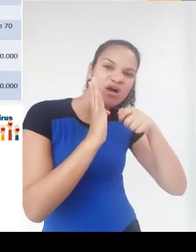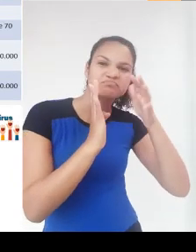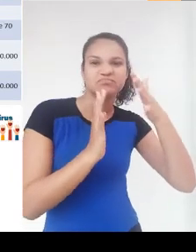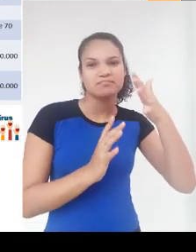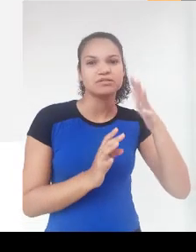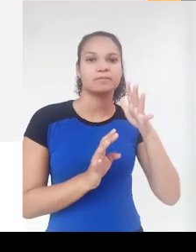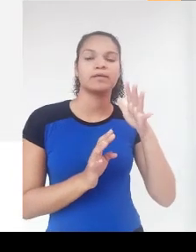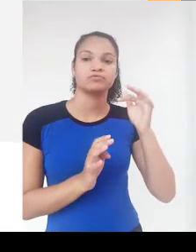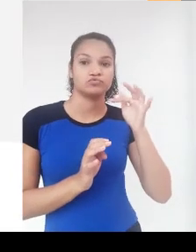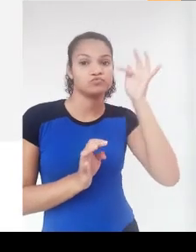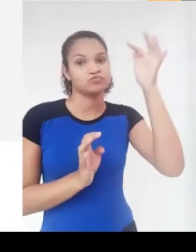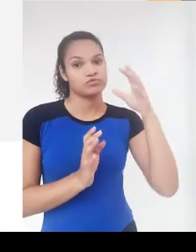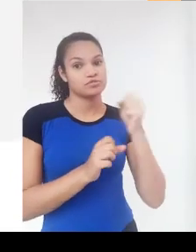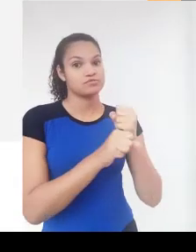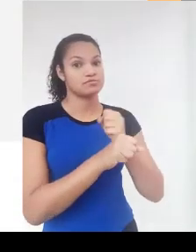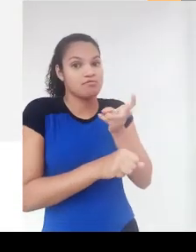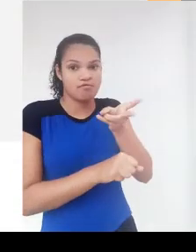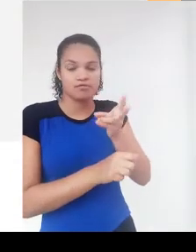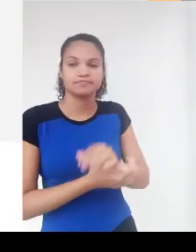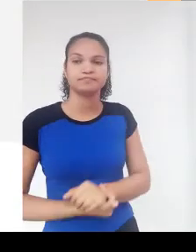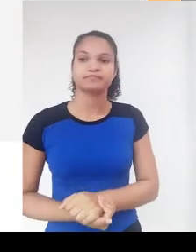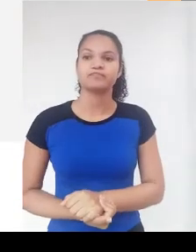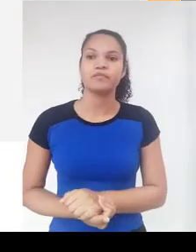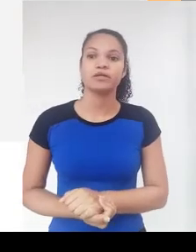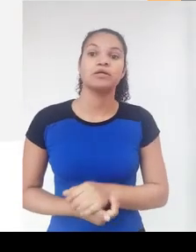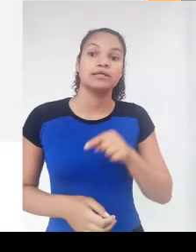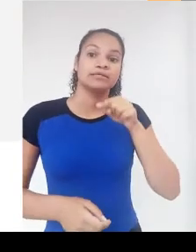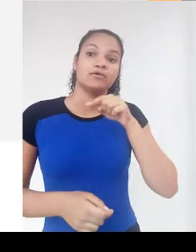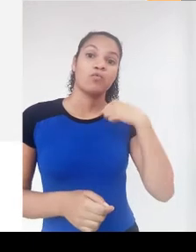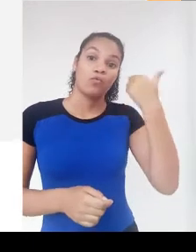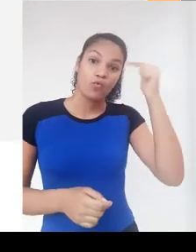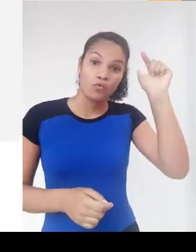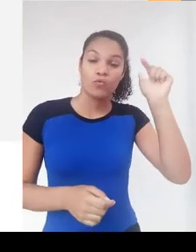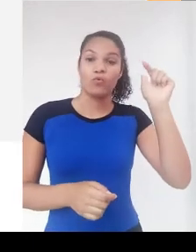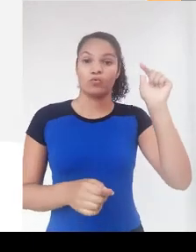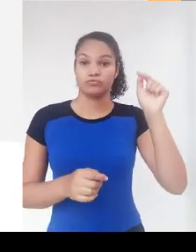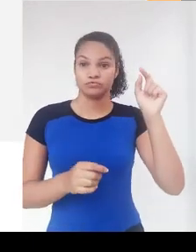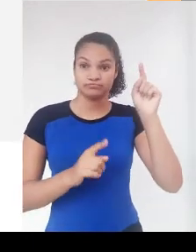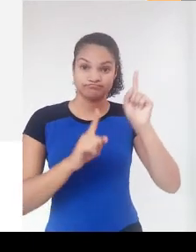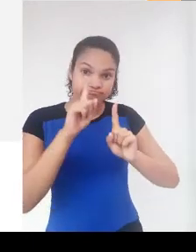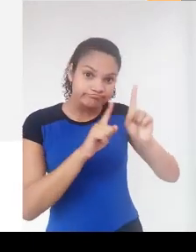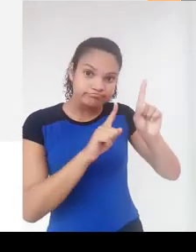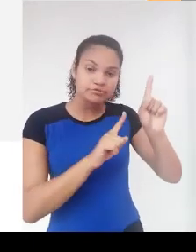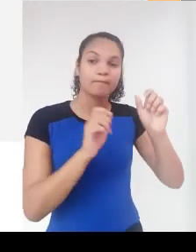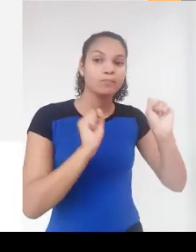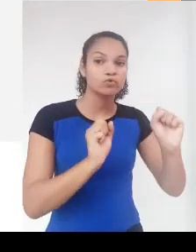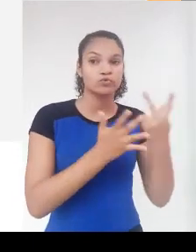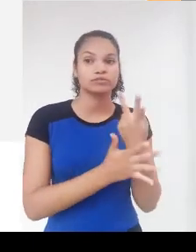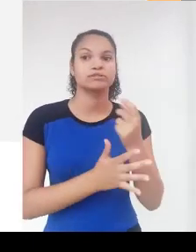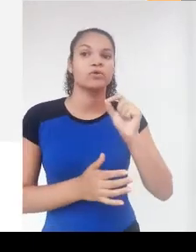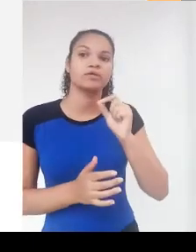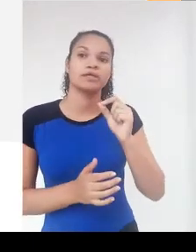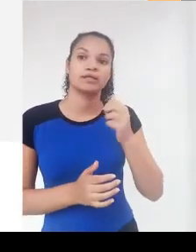ainda neste ano. Outra estimativa hipotética que nós pensamos é o seguinte: se há a possibilidade de 10% da população